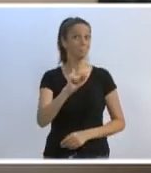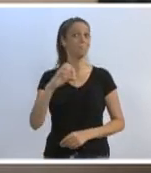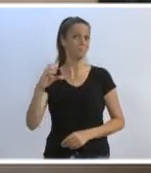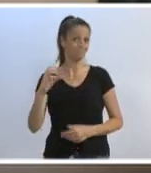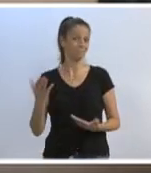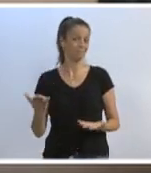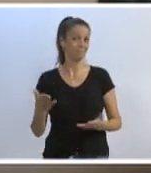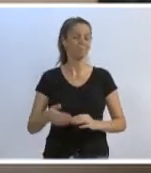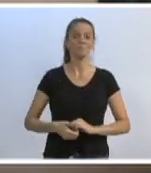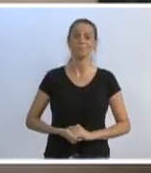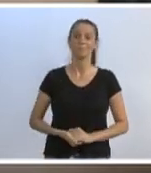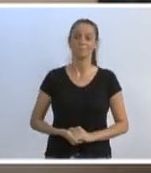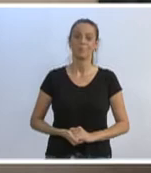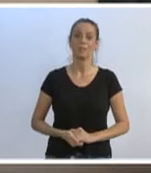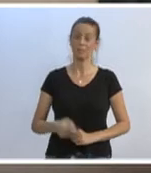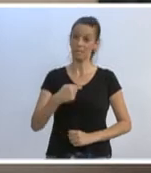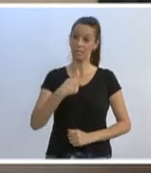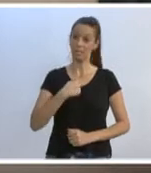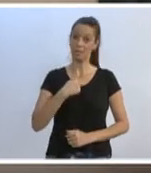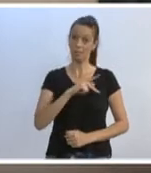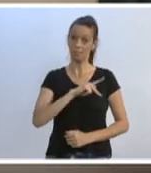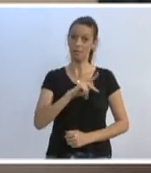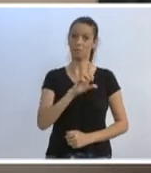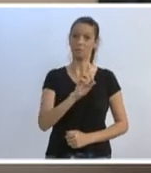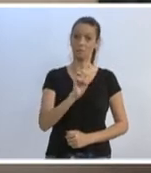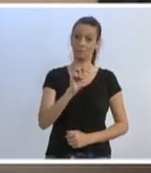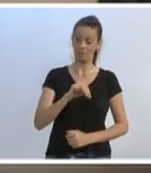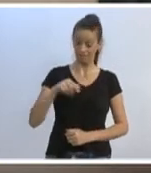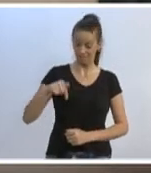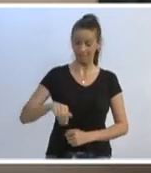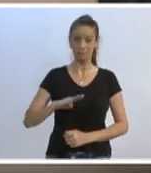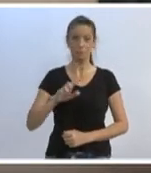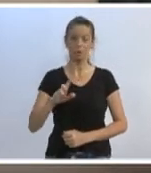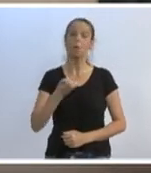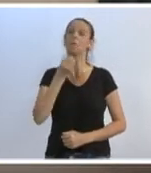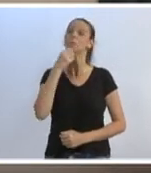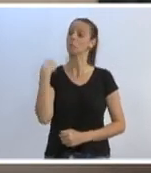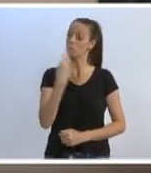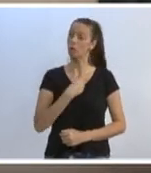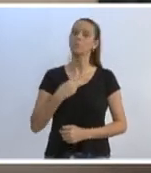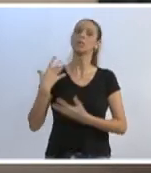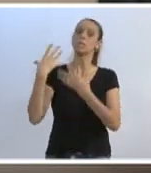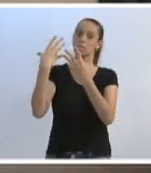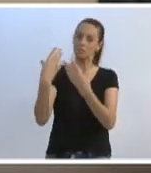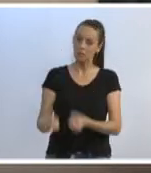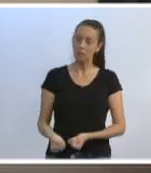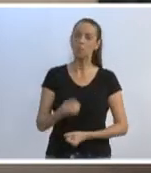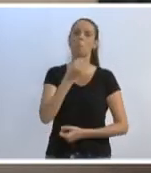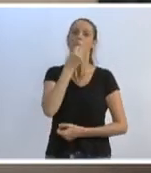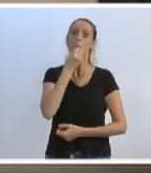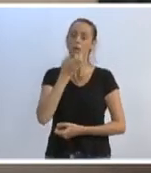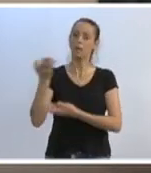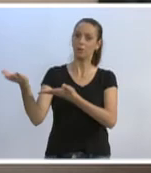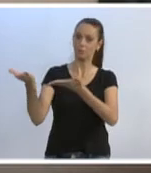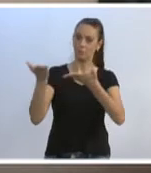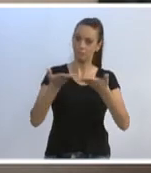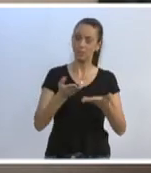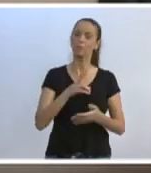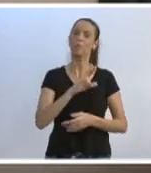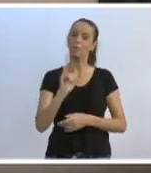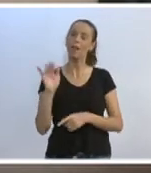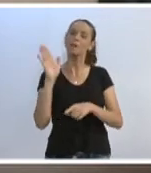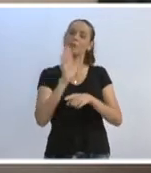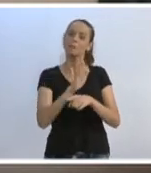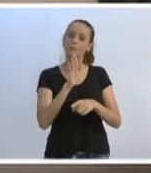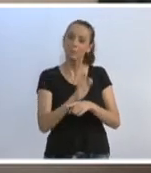dizer como presidente do dem aqui na nossa cidade que ele é muito bem vindo vem pra oxigenar o